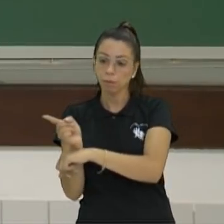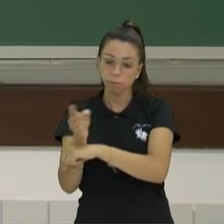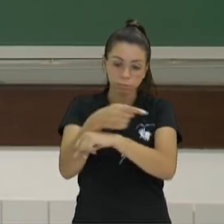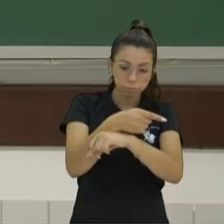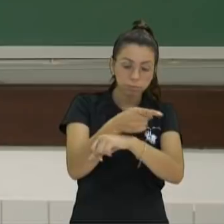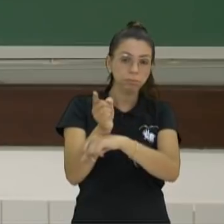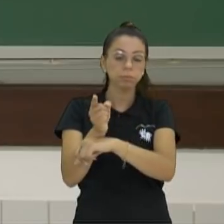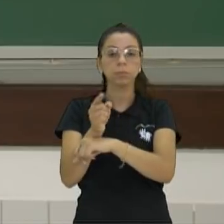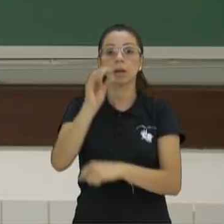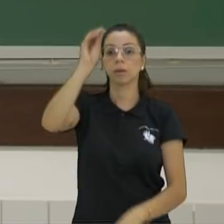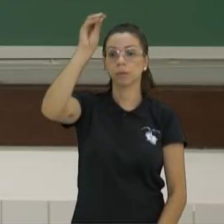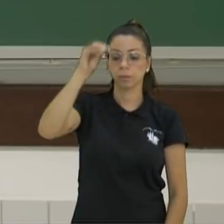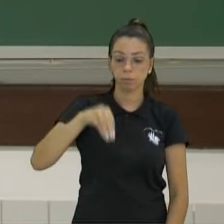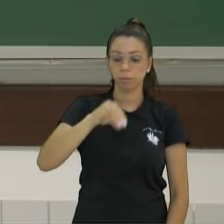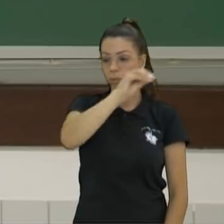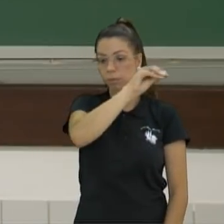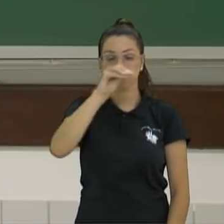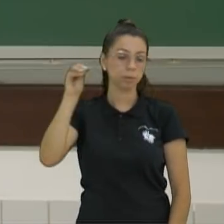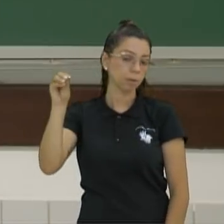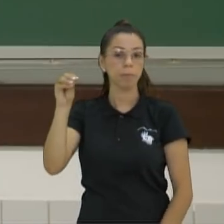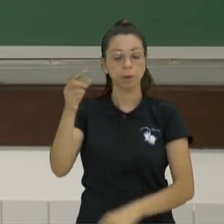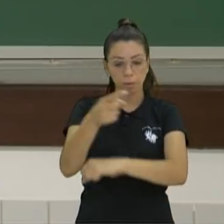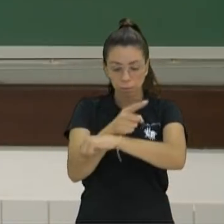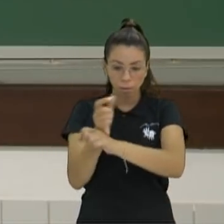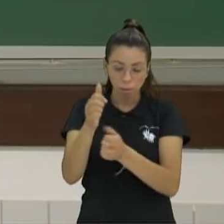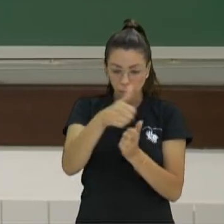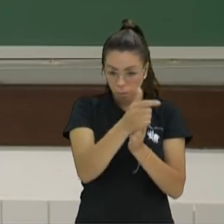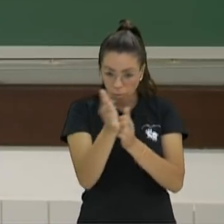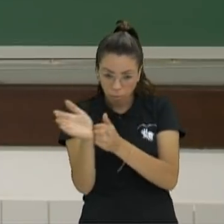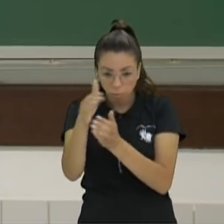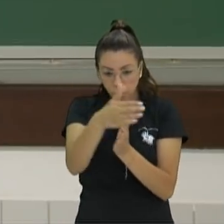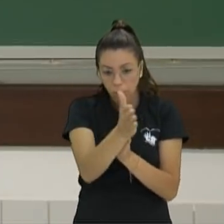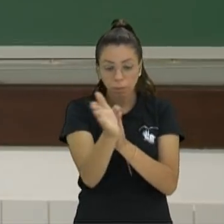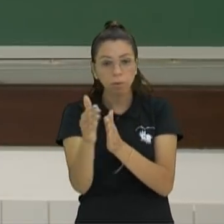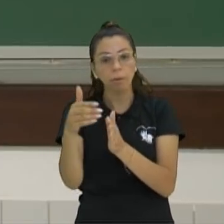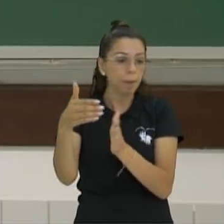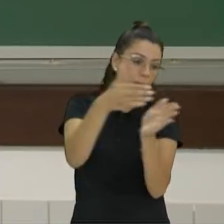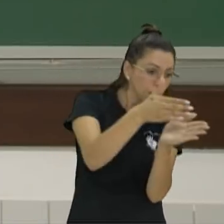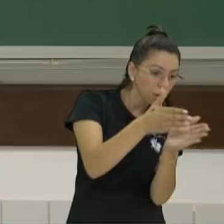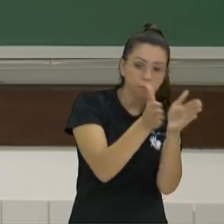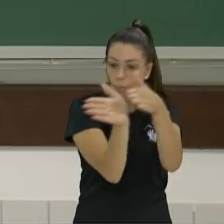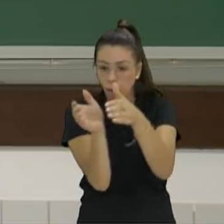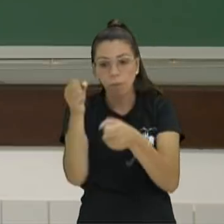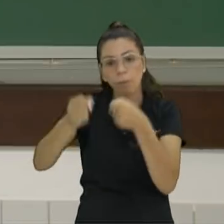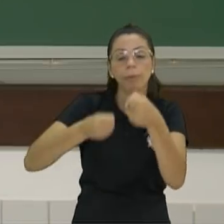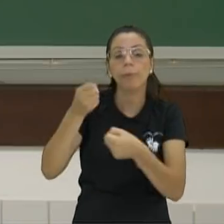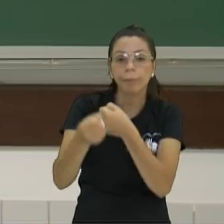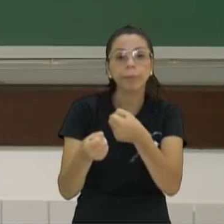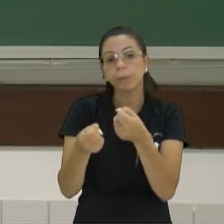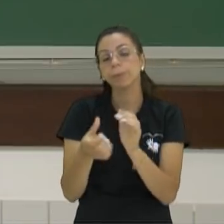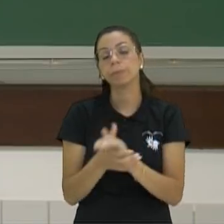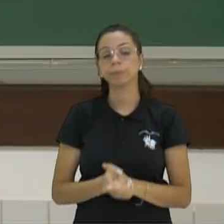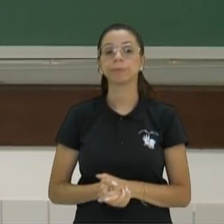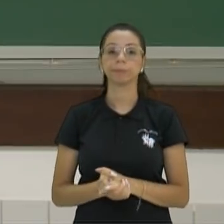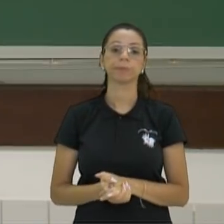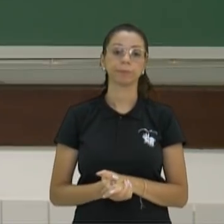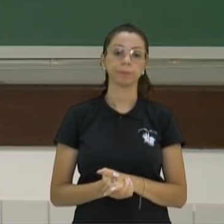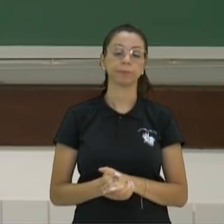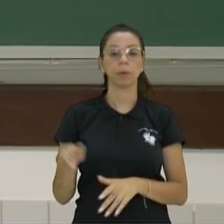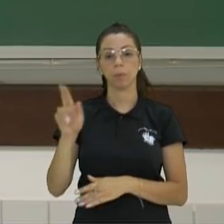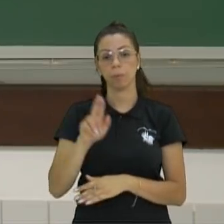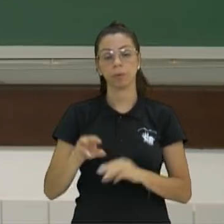famosos pontos cardeais, para ele se orientar para que lado ele tem que correr, certo? Então, usando